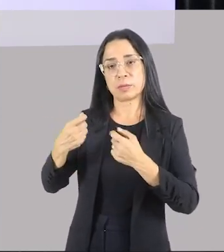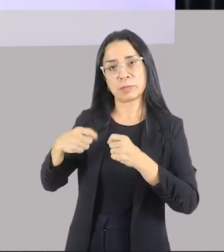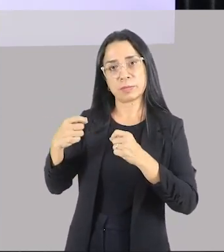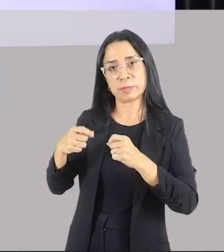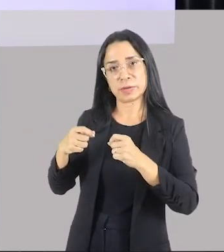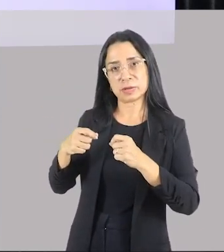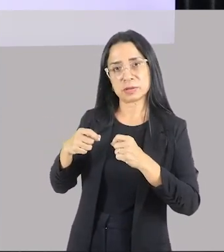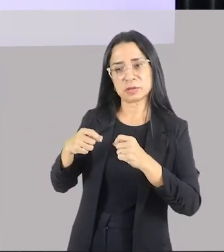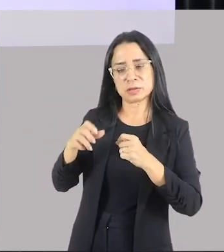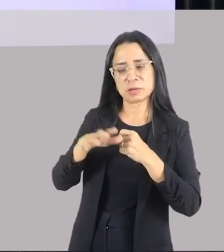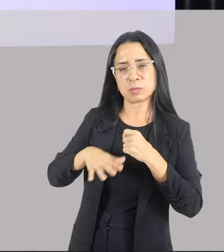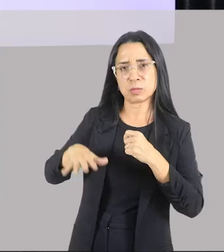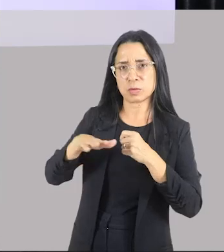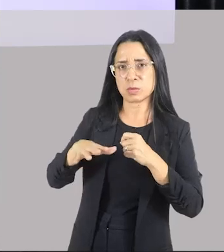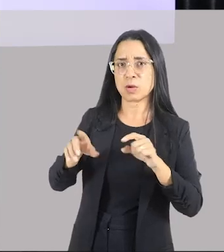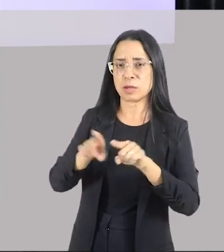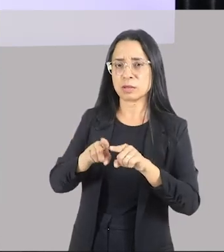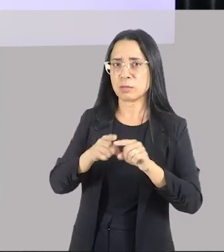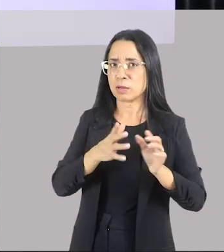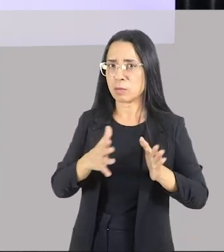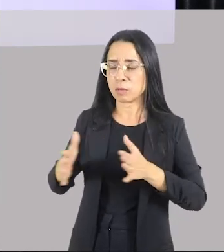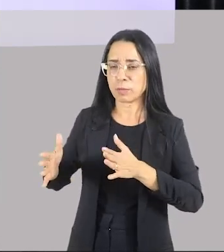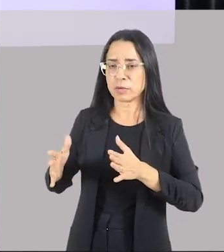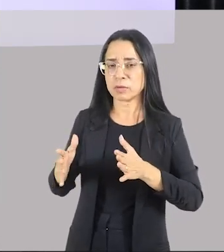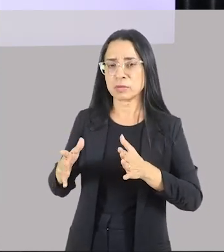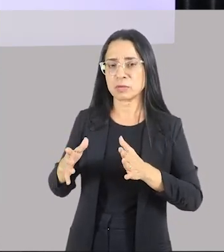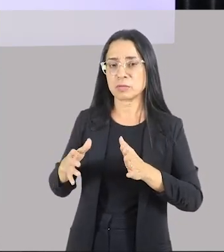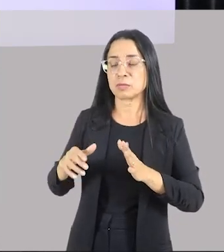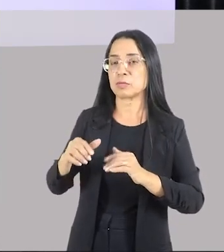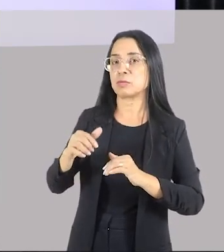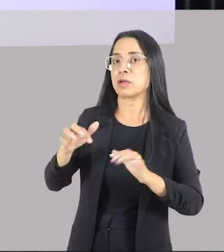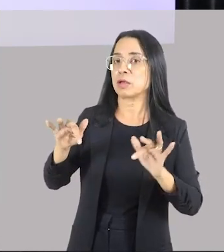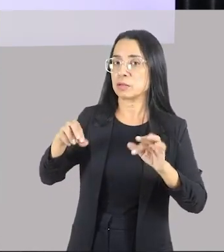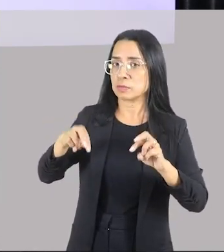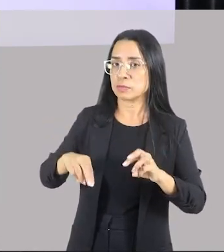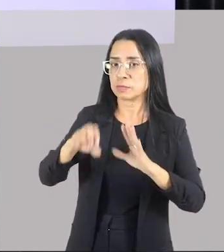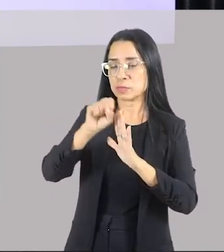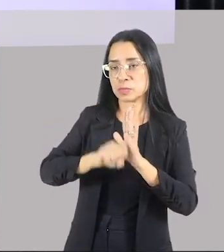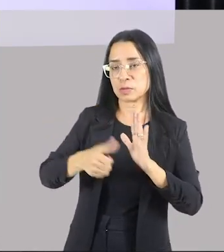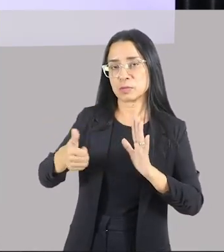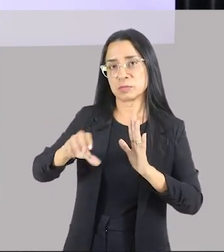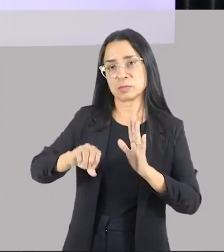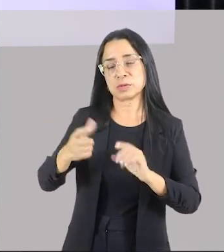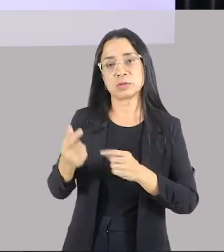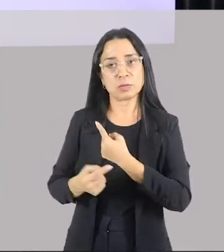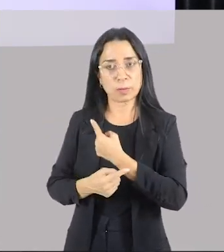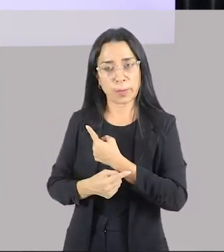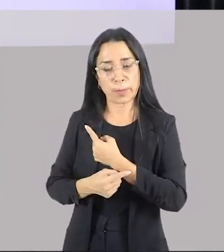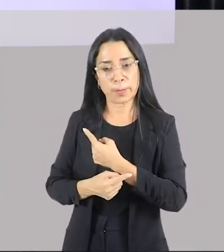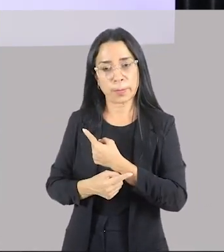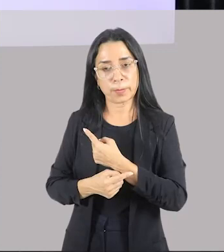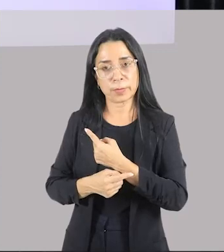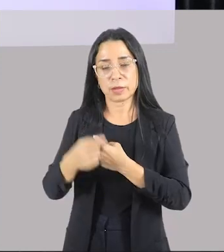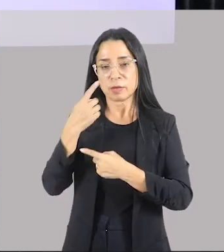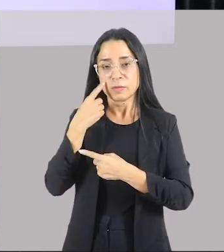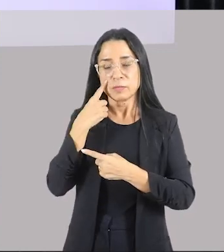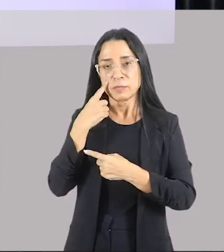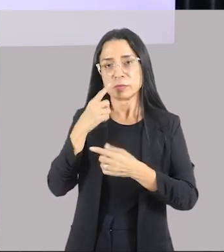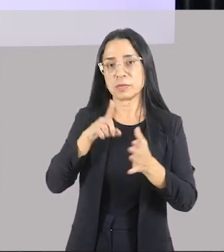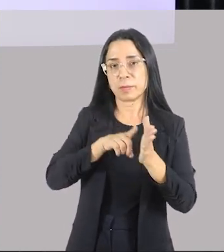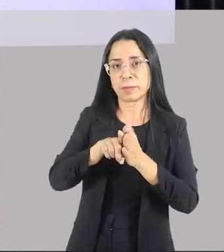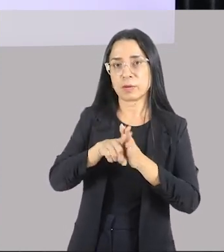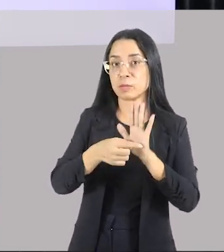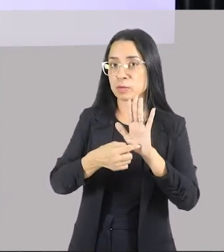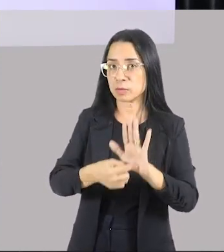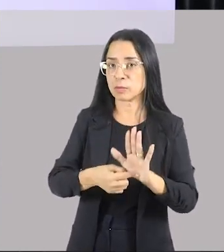situar também. Nós estamos falando aqui, ó, finalzinho do século XIX. Vejam que a pergunta, ela traz um período do século XIX, início do